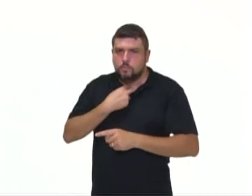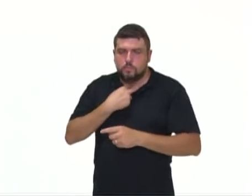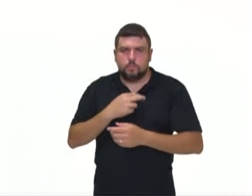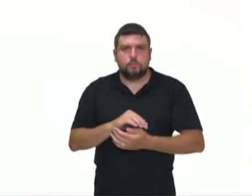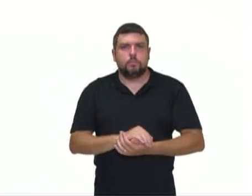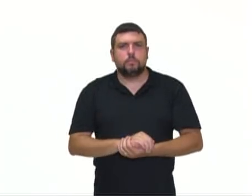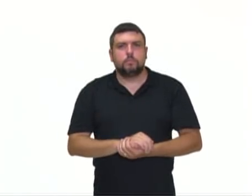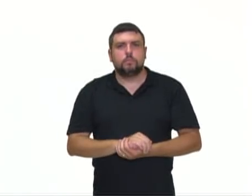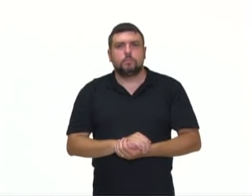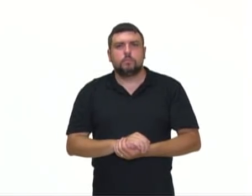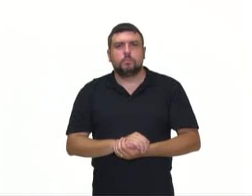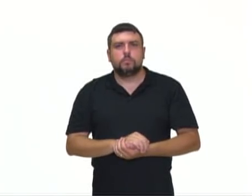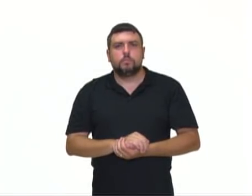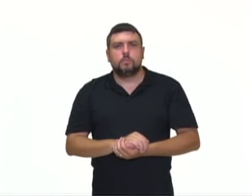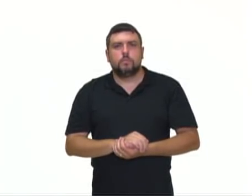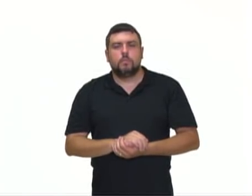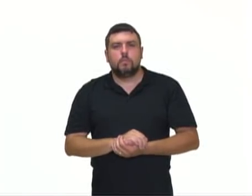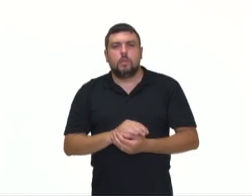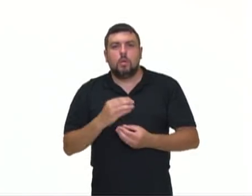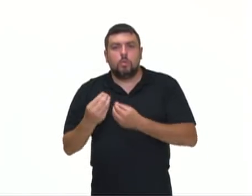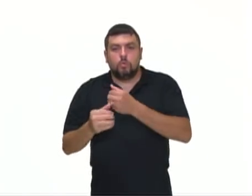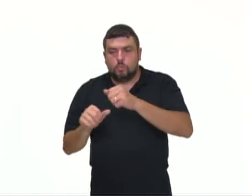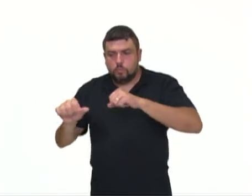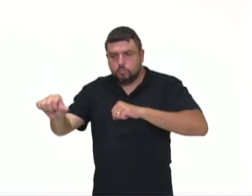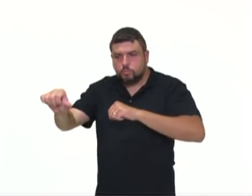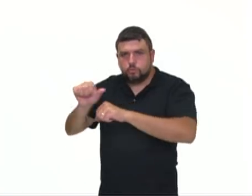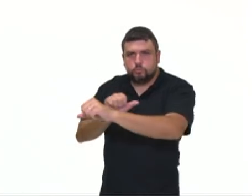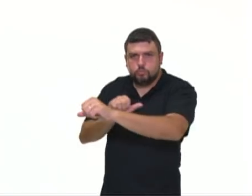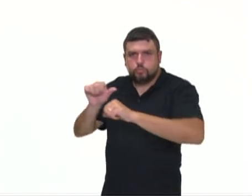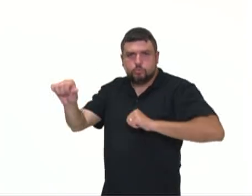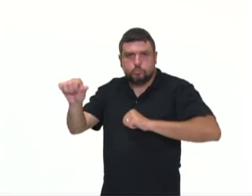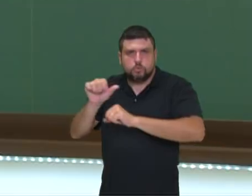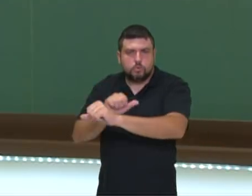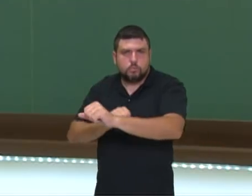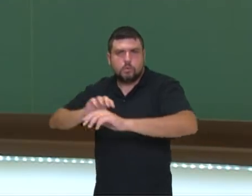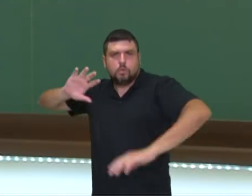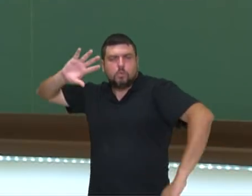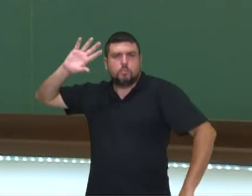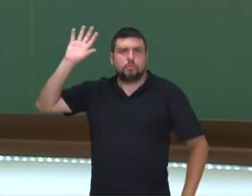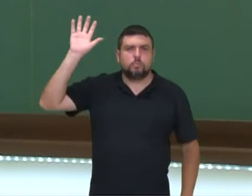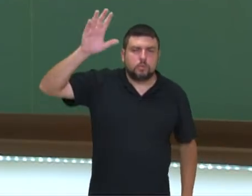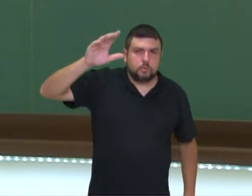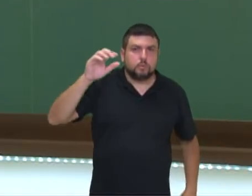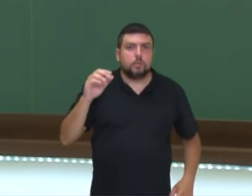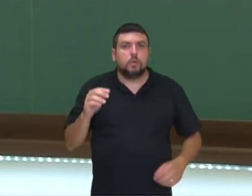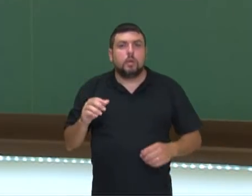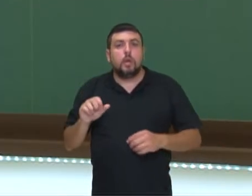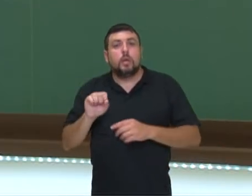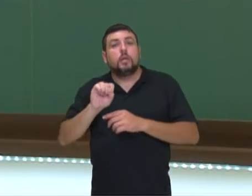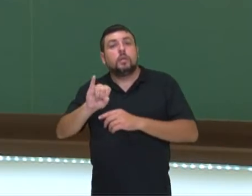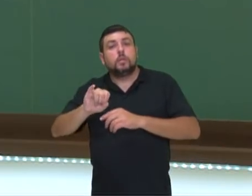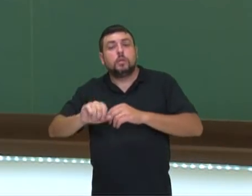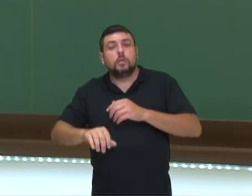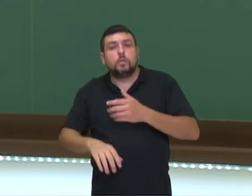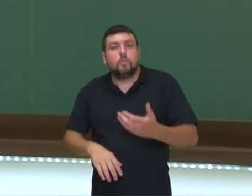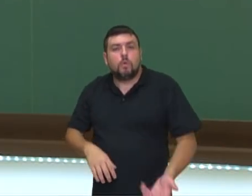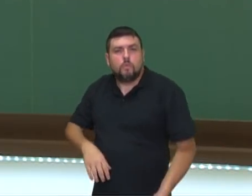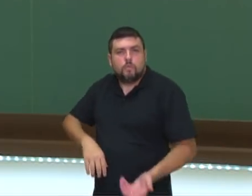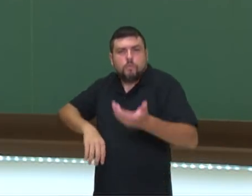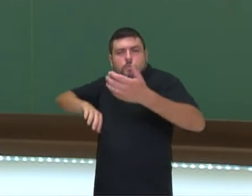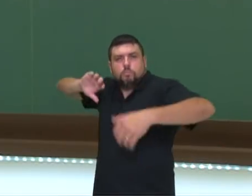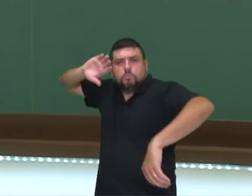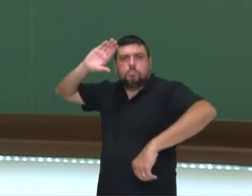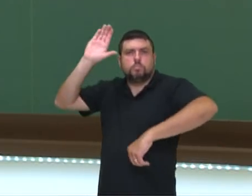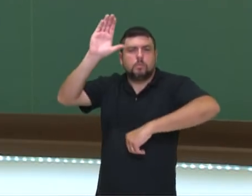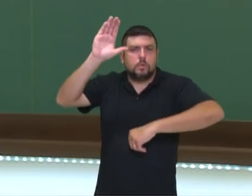Os jogadores revezam o saque, então é um saque para cada jogador, exceto se, ao sacar, ele conquista